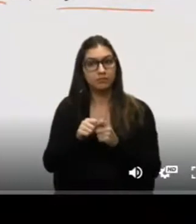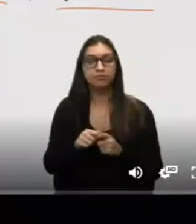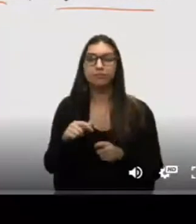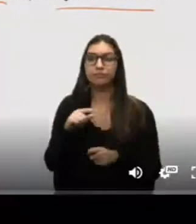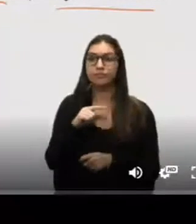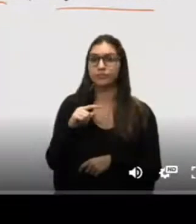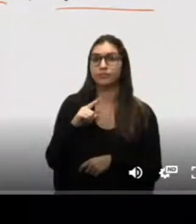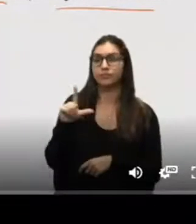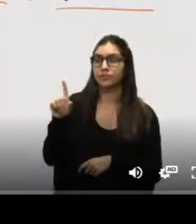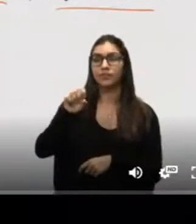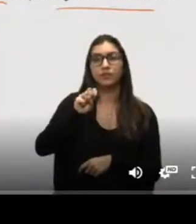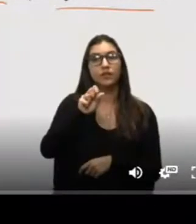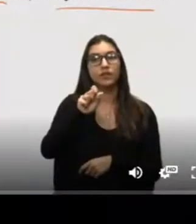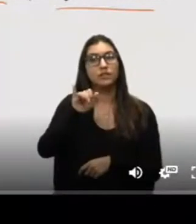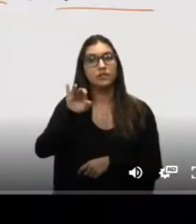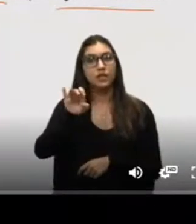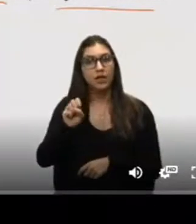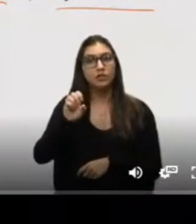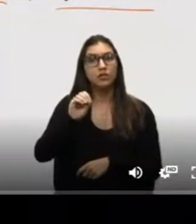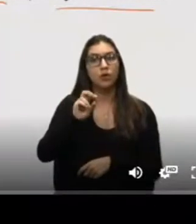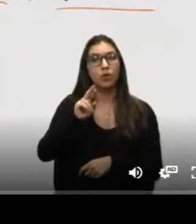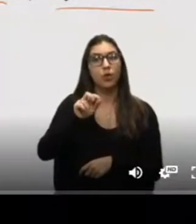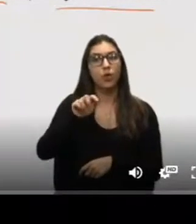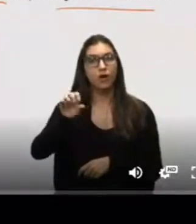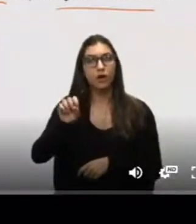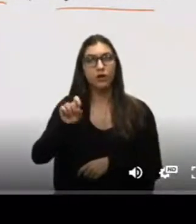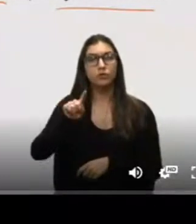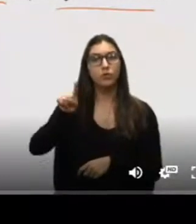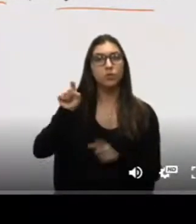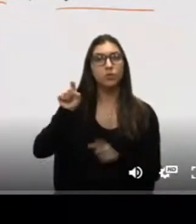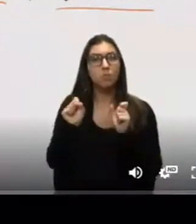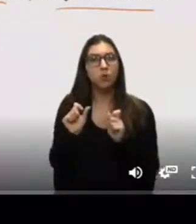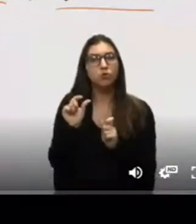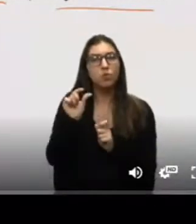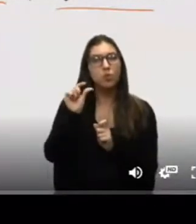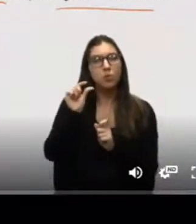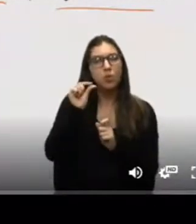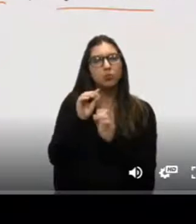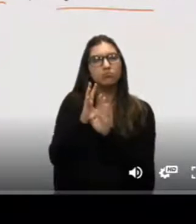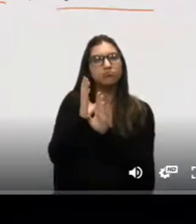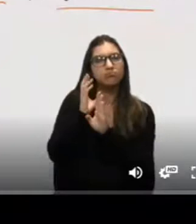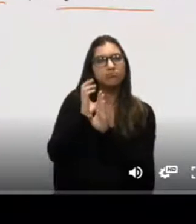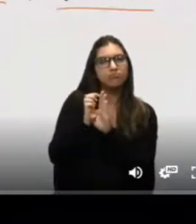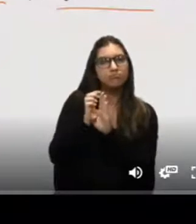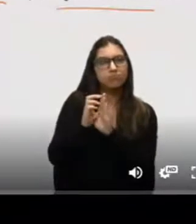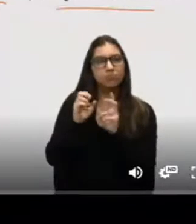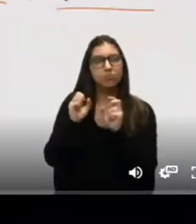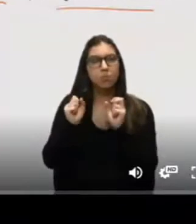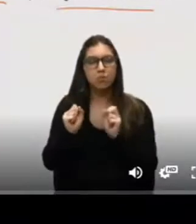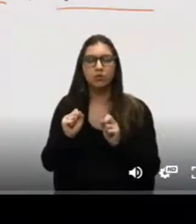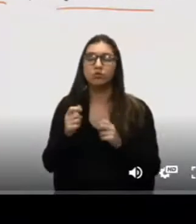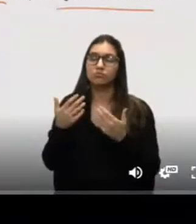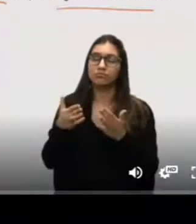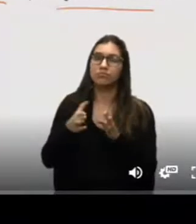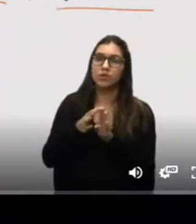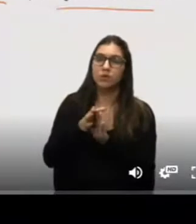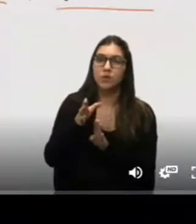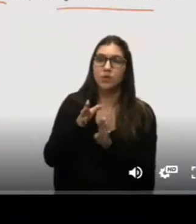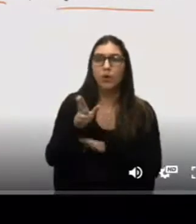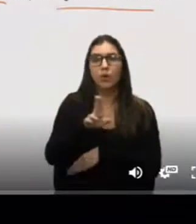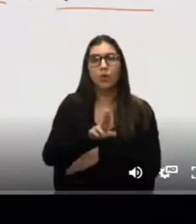temos ali que os sais são sais orgânicos e eles podem ser um pouco irritantes à pele. Então recomenda-se